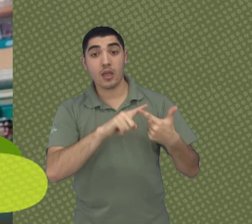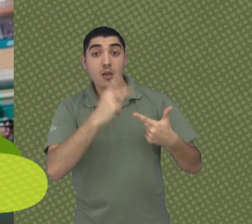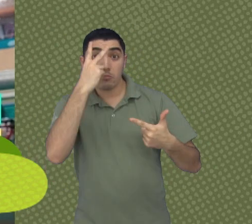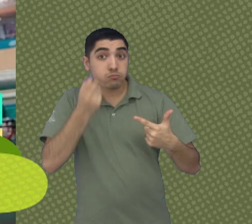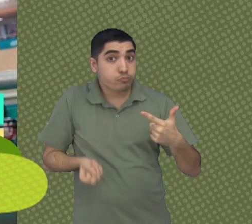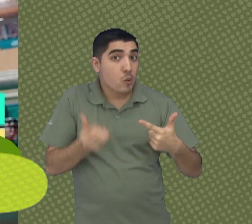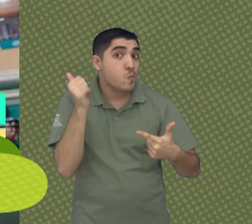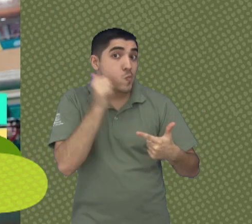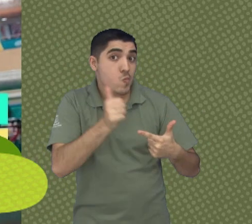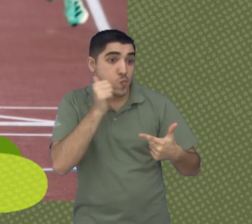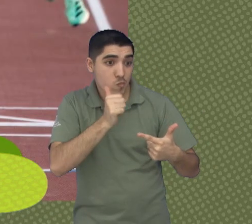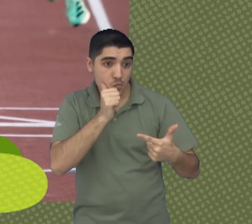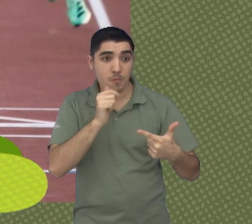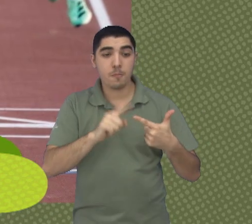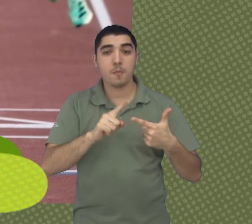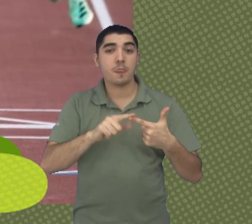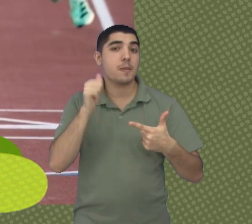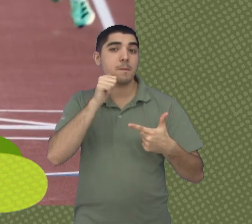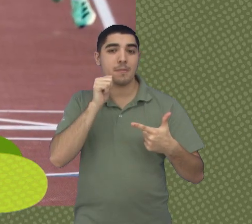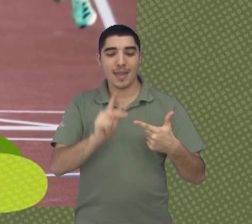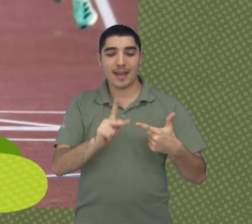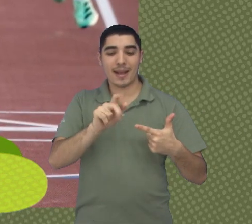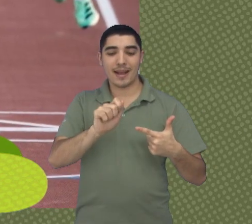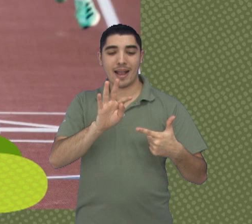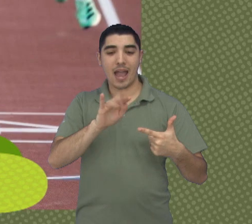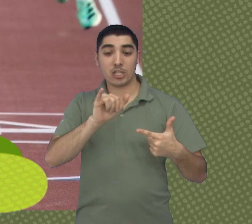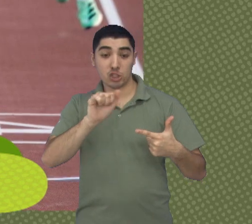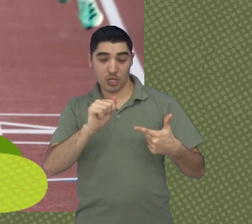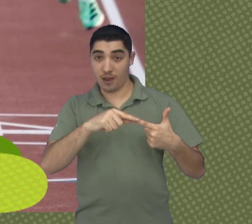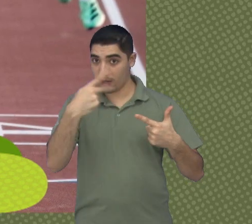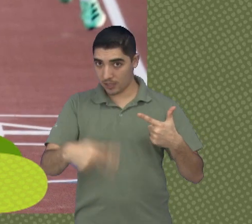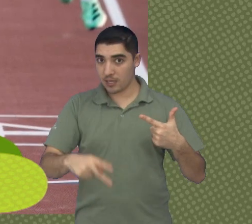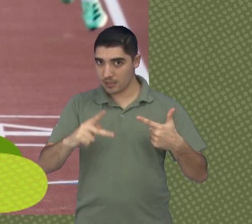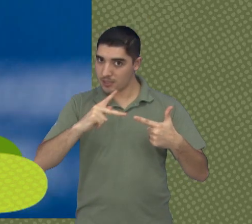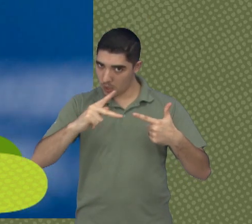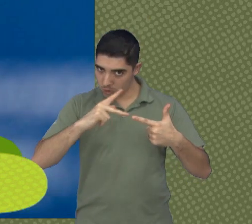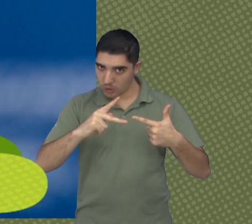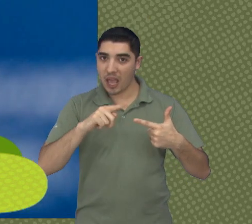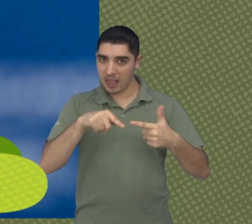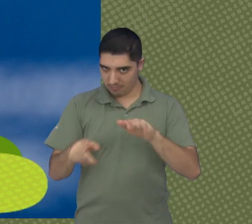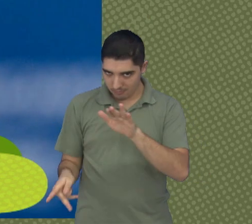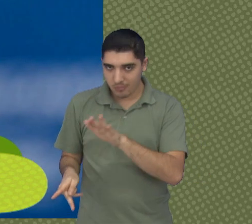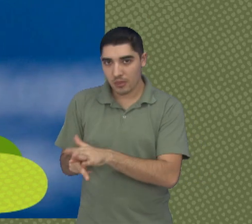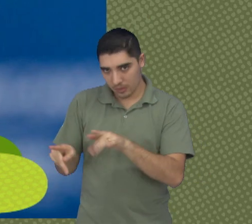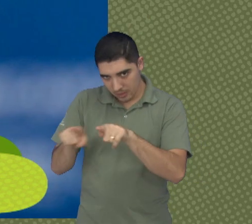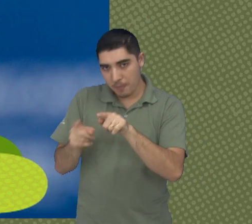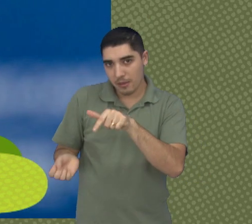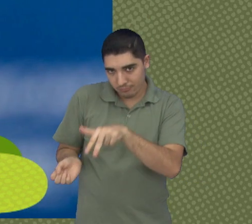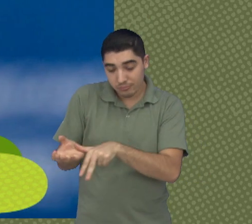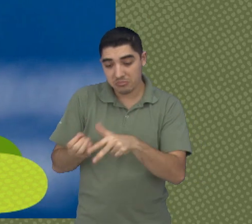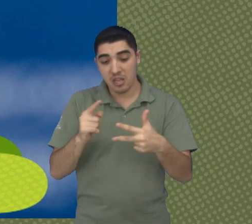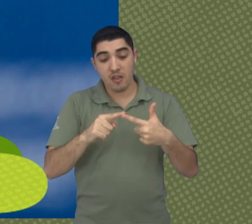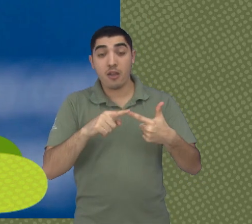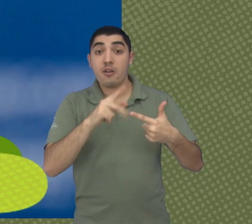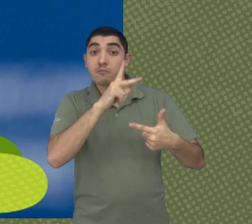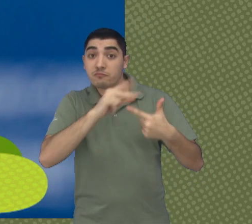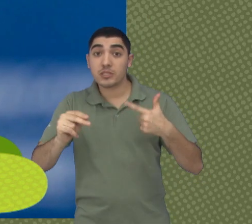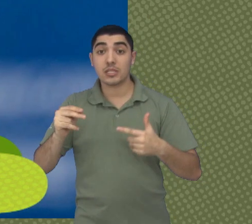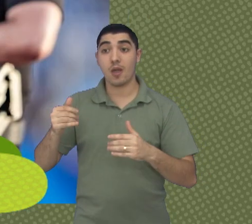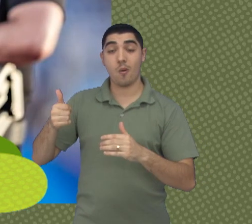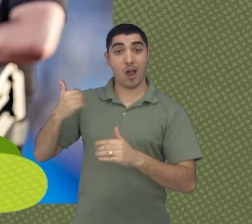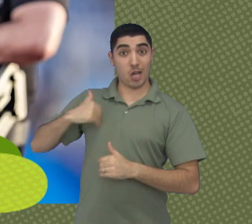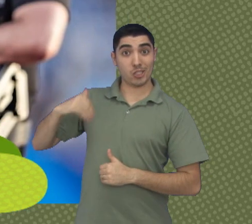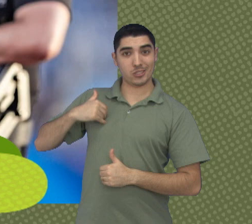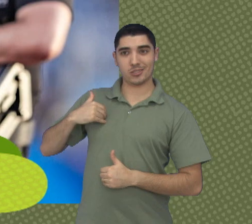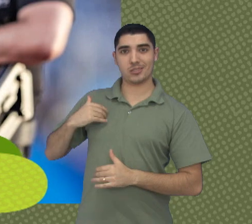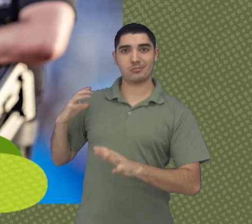bronze com o feminino, que tem a Kátia Silva como representante aqui do Instituto Athlon, que venceu a Argentina por 10-0 e lavou